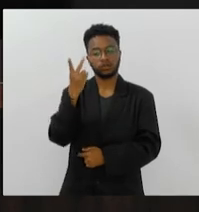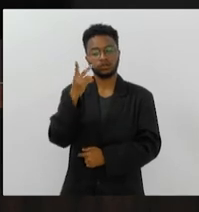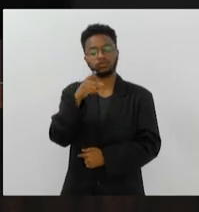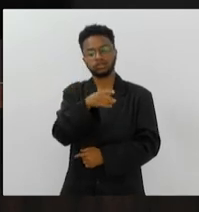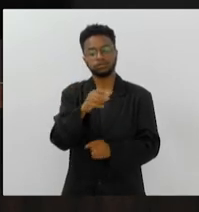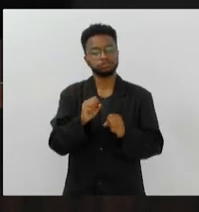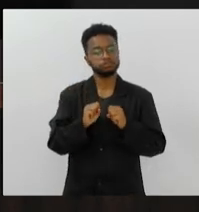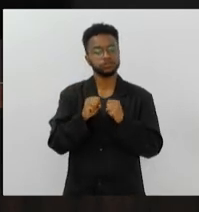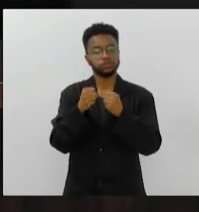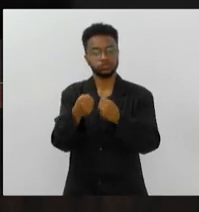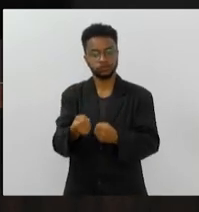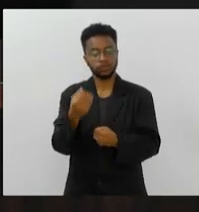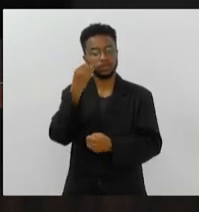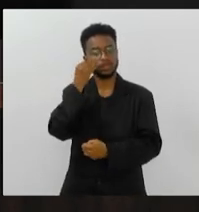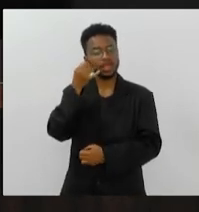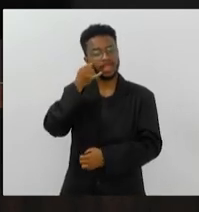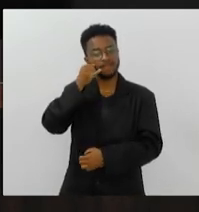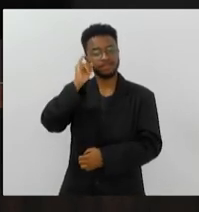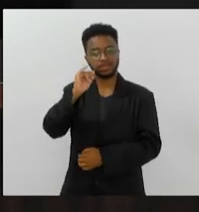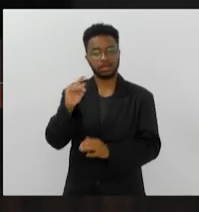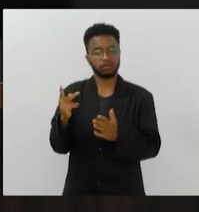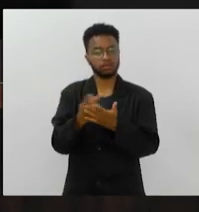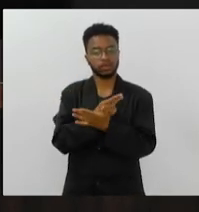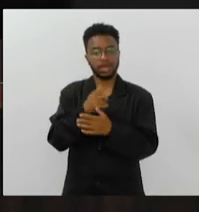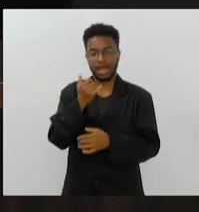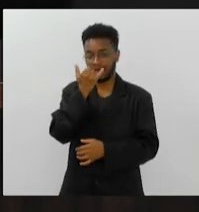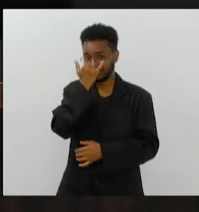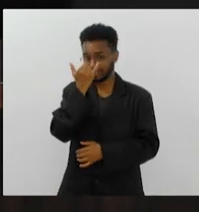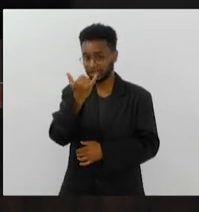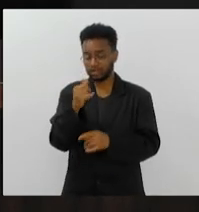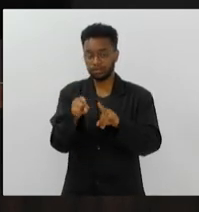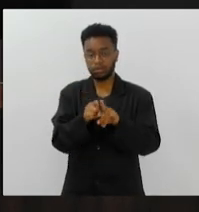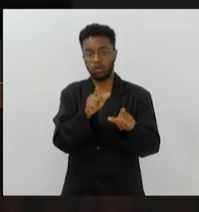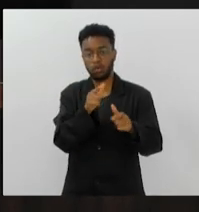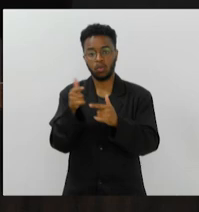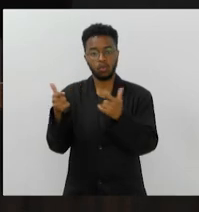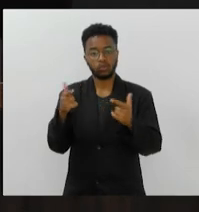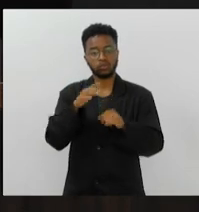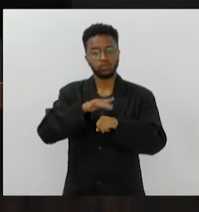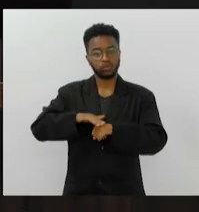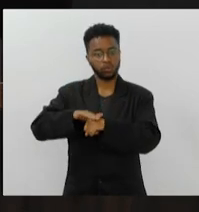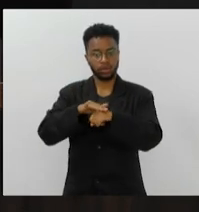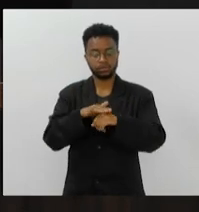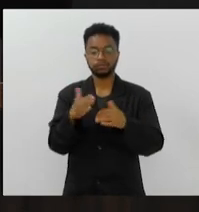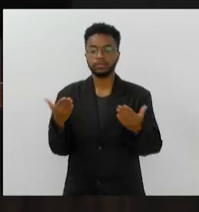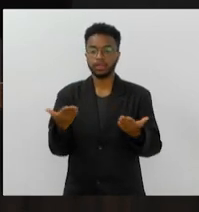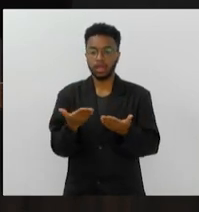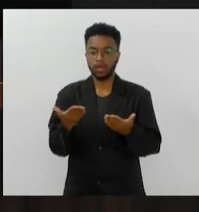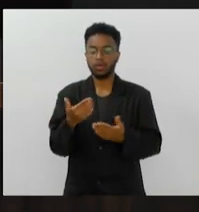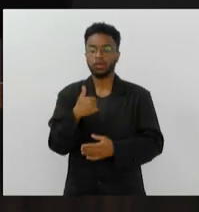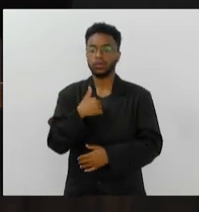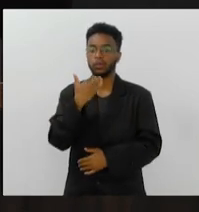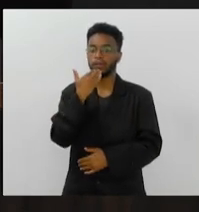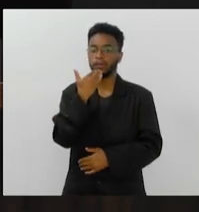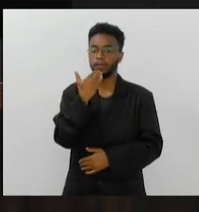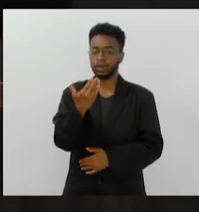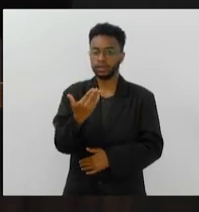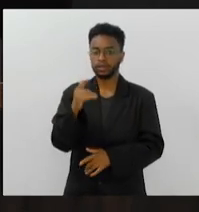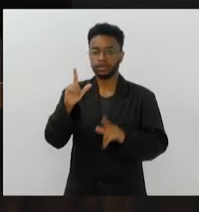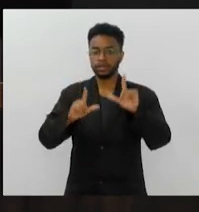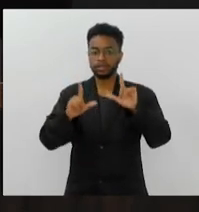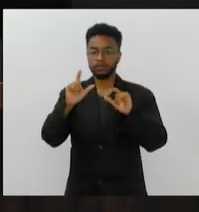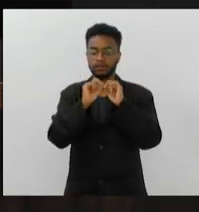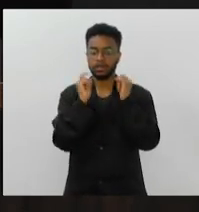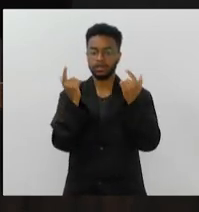prevenção de acidentes e de todos os outros tipos de doença. Eu passo agora, peço que a TV